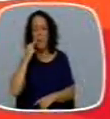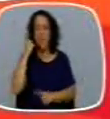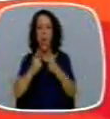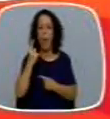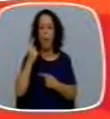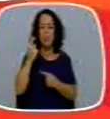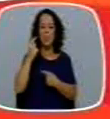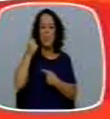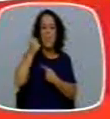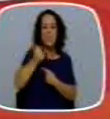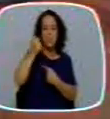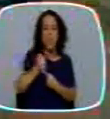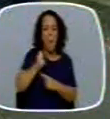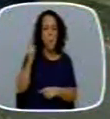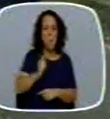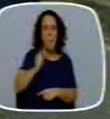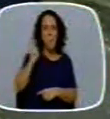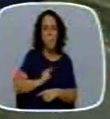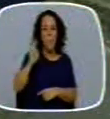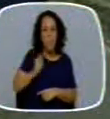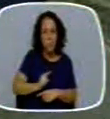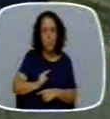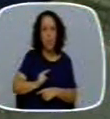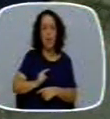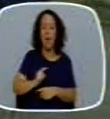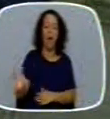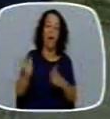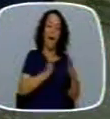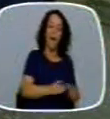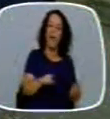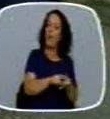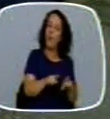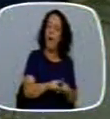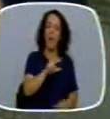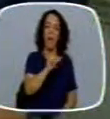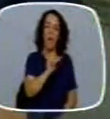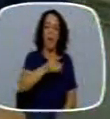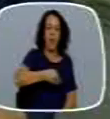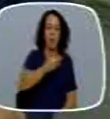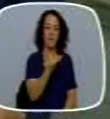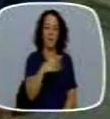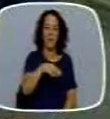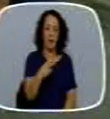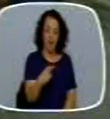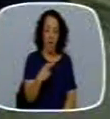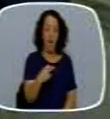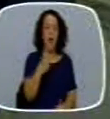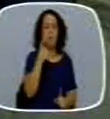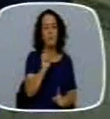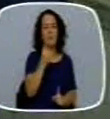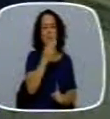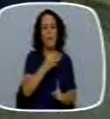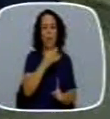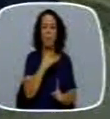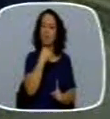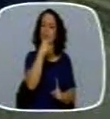os obesos são resistentes à leptina. A leptina é o sinal que diz ao cérebro a quantidade de energia que está armazenada. E se este